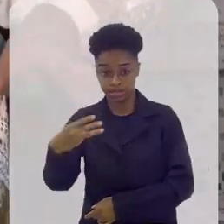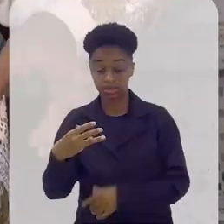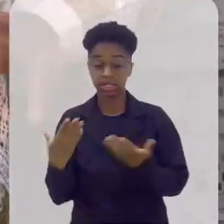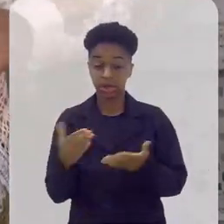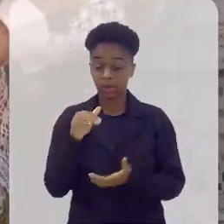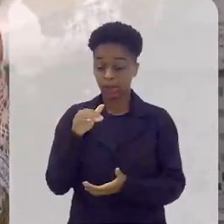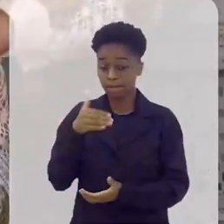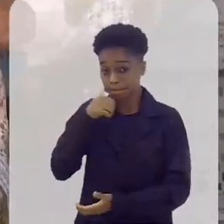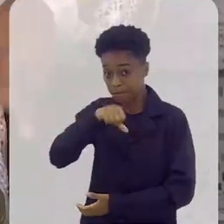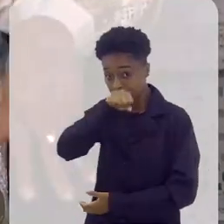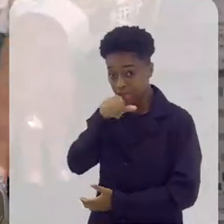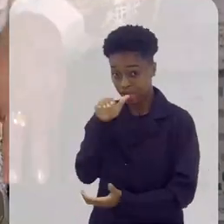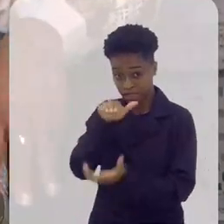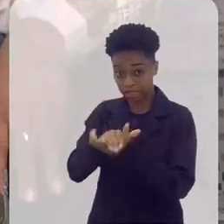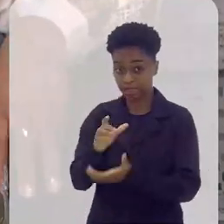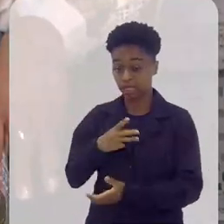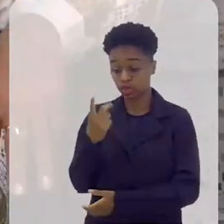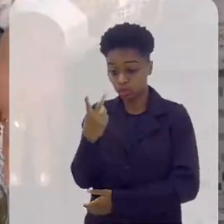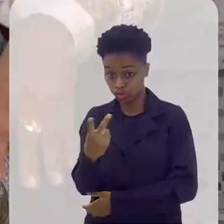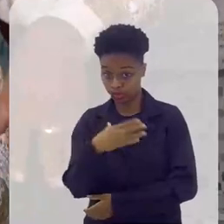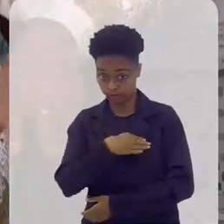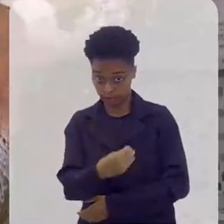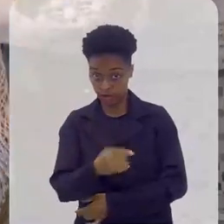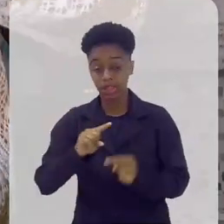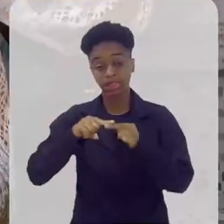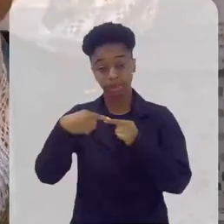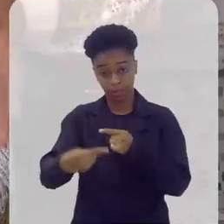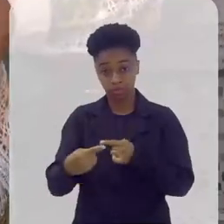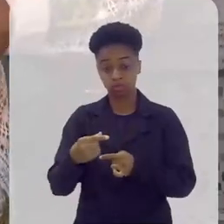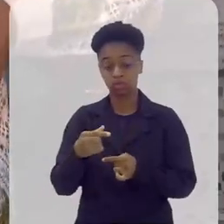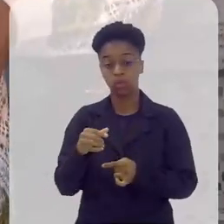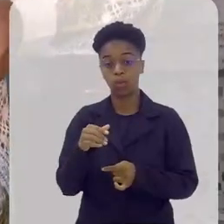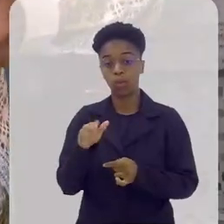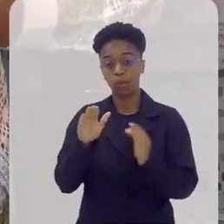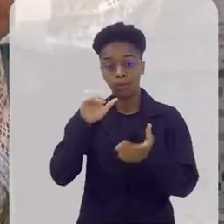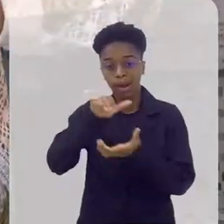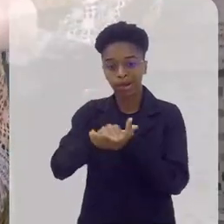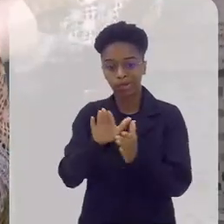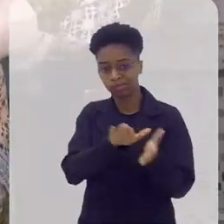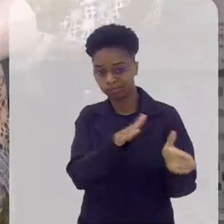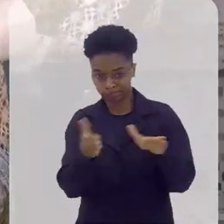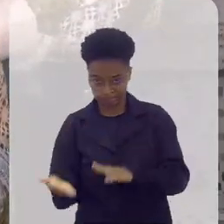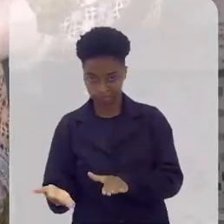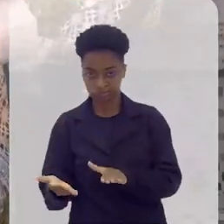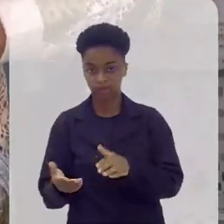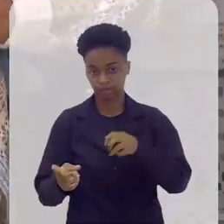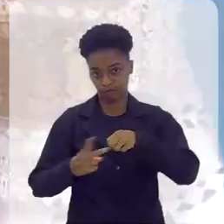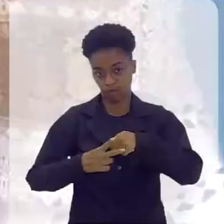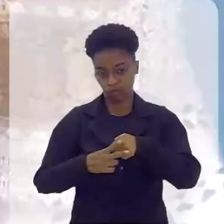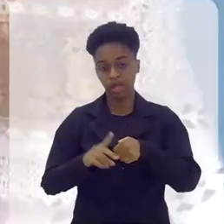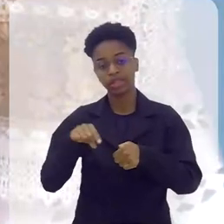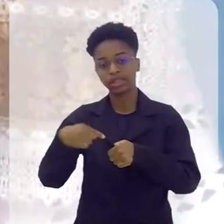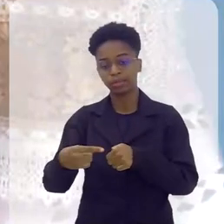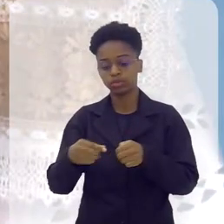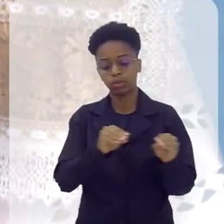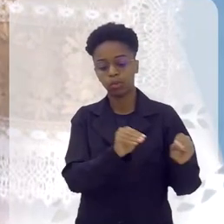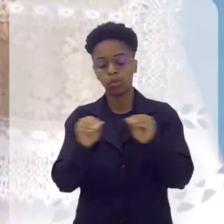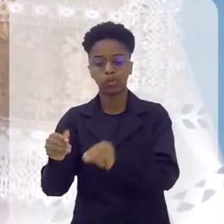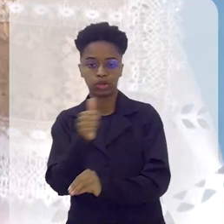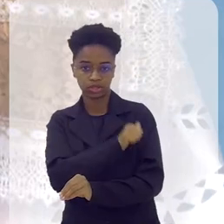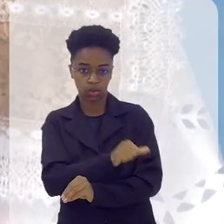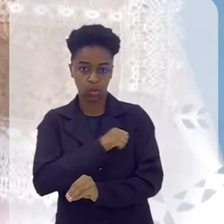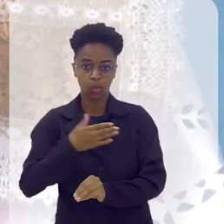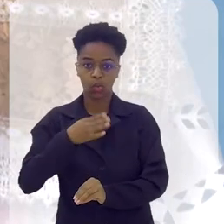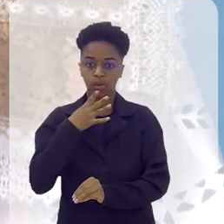nesse casamento, ela teve os dois primeiros filhos. Depois, ela ficou viúva e veio para o Rio de Janeiro. Conheceu o papai no